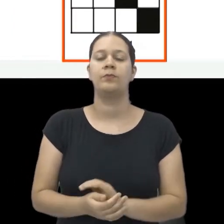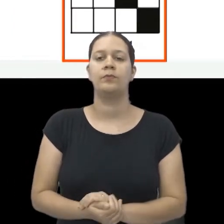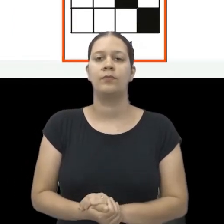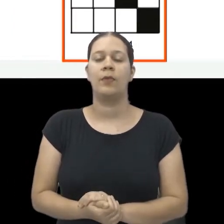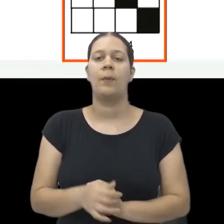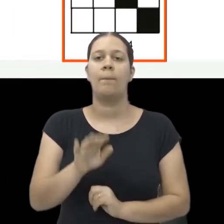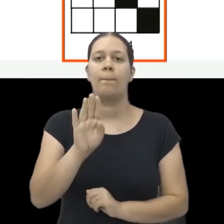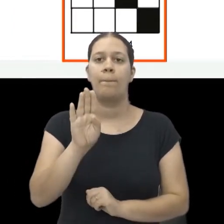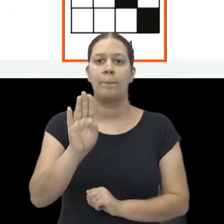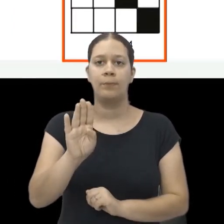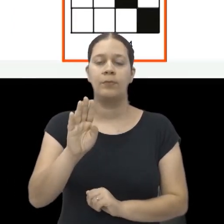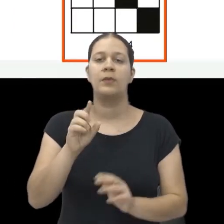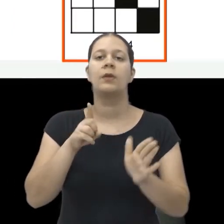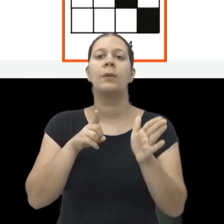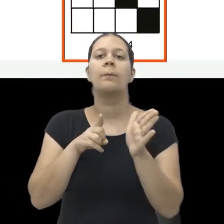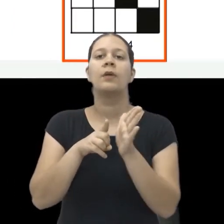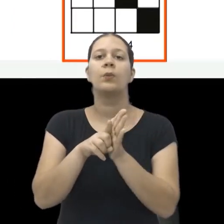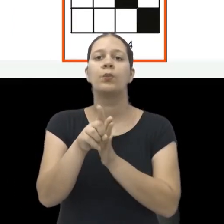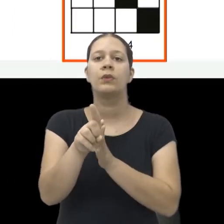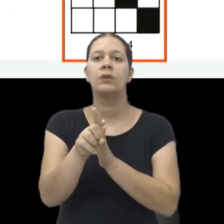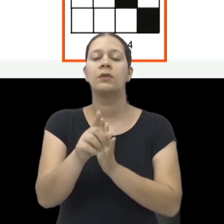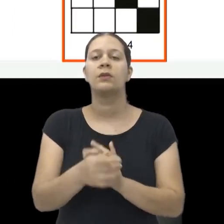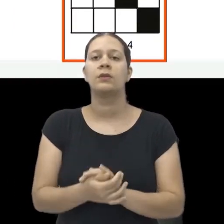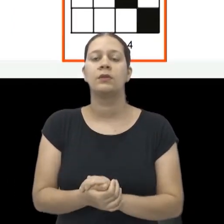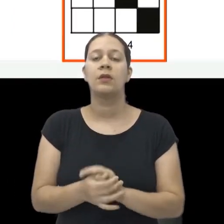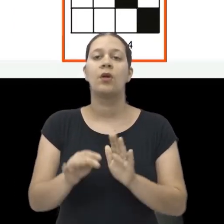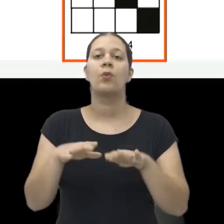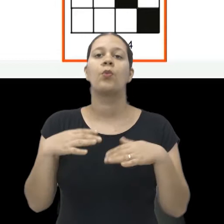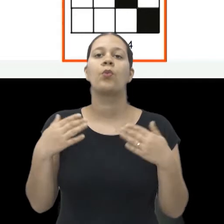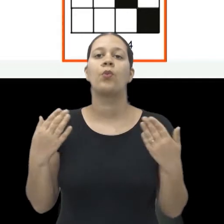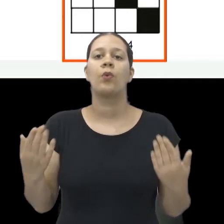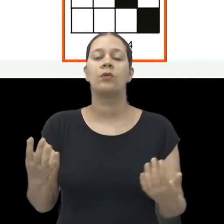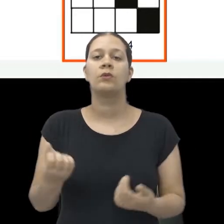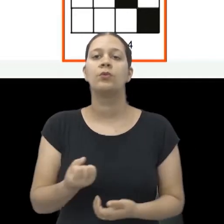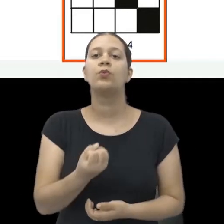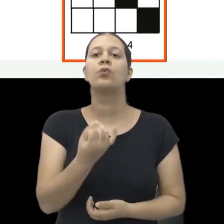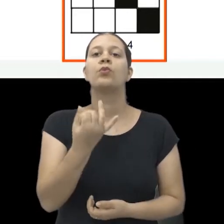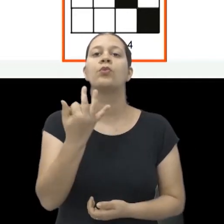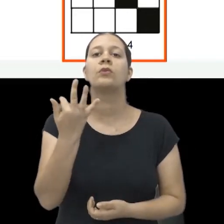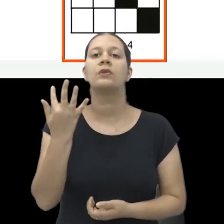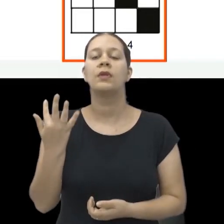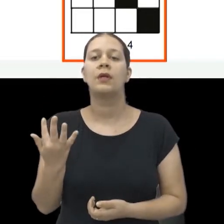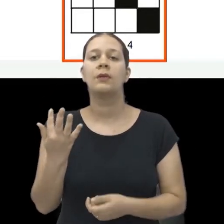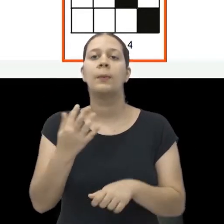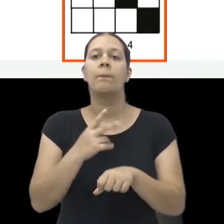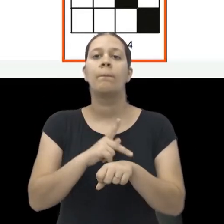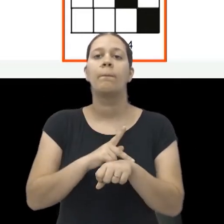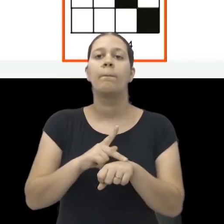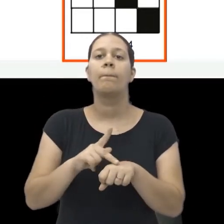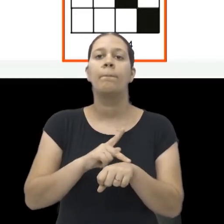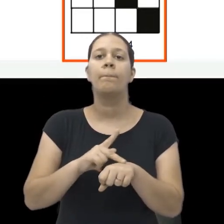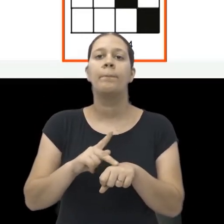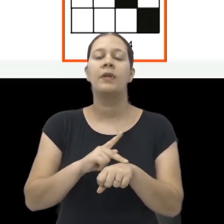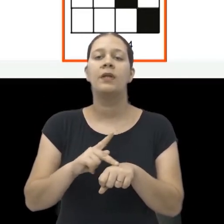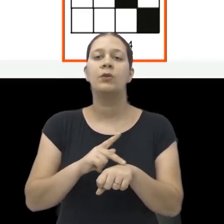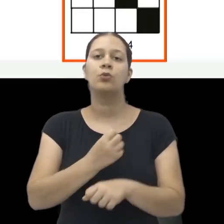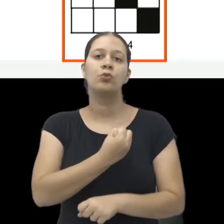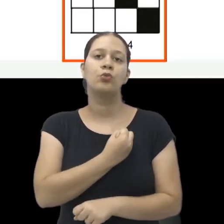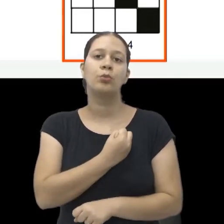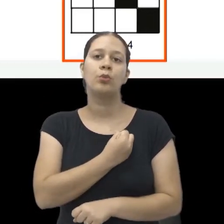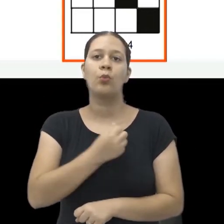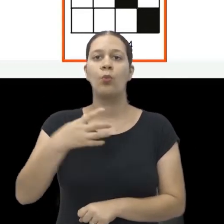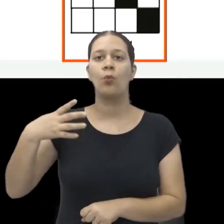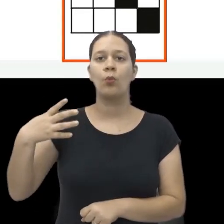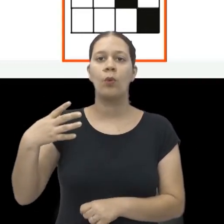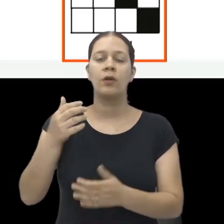Na alternativa B, ela pergunta o seguinte: qual a quantidade de quadrados pretos haverá na